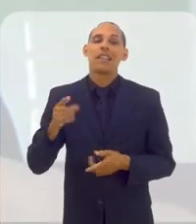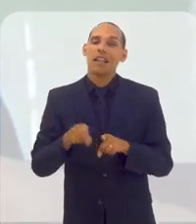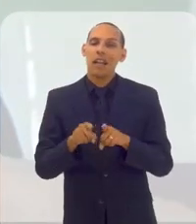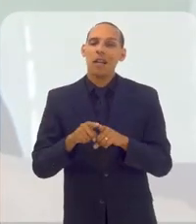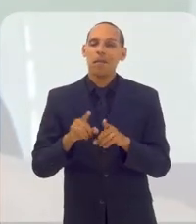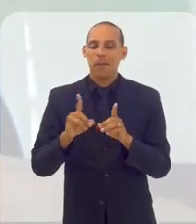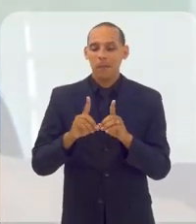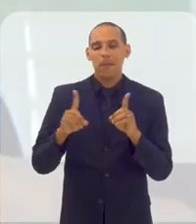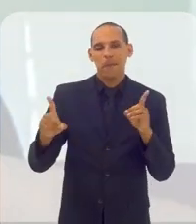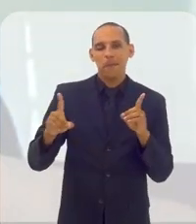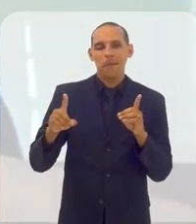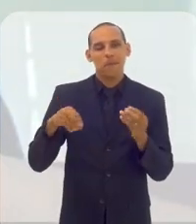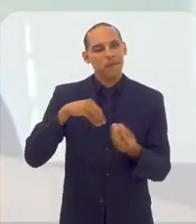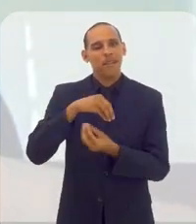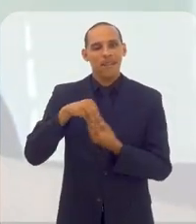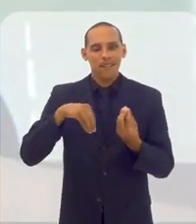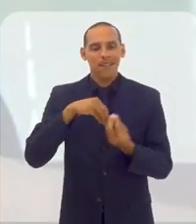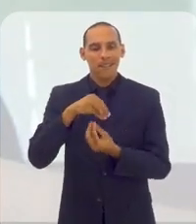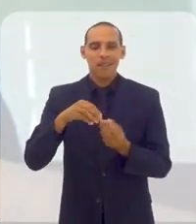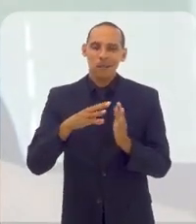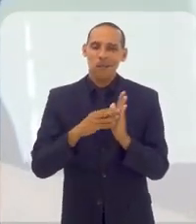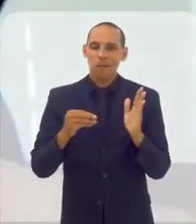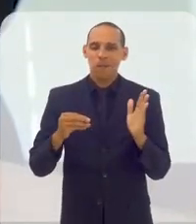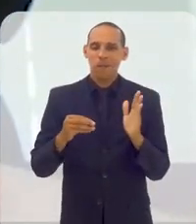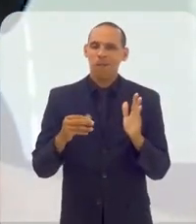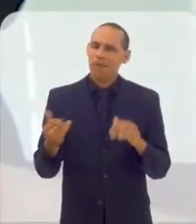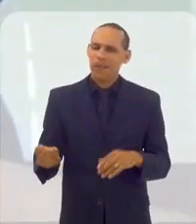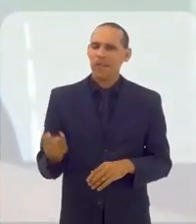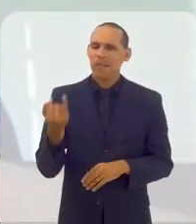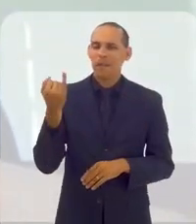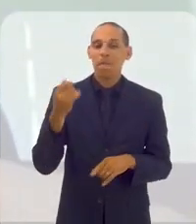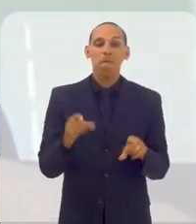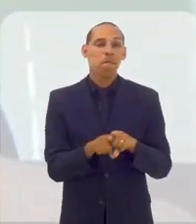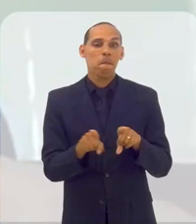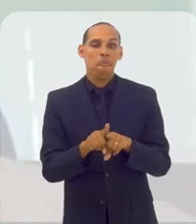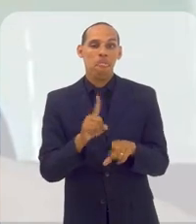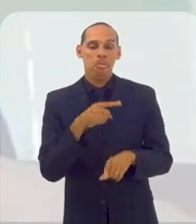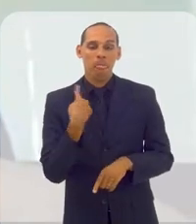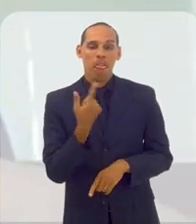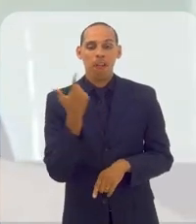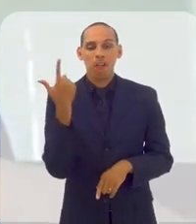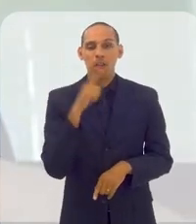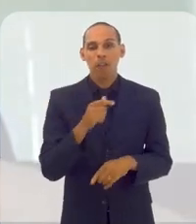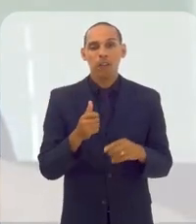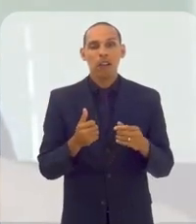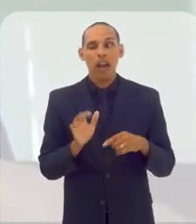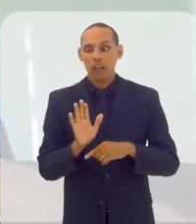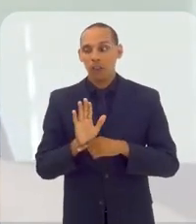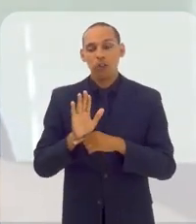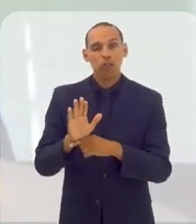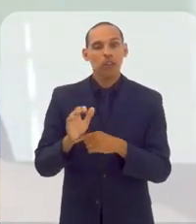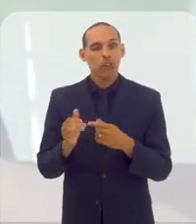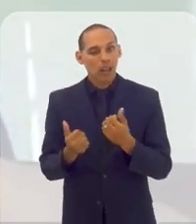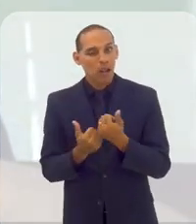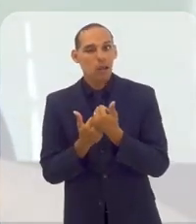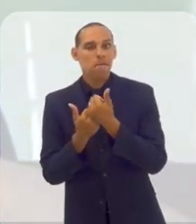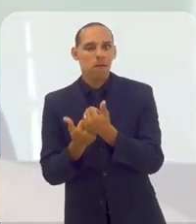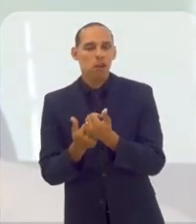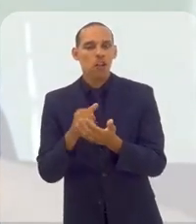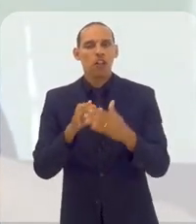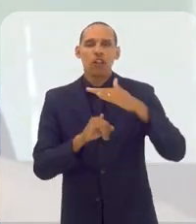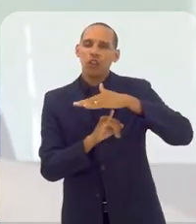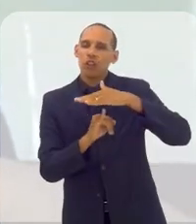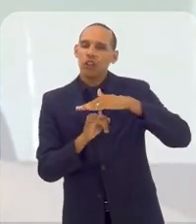então é foi bem importante Além disso né a gente também conseguiu ajudar e apoiar outras